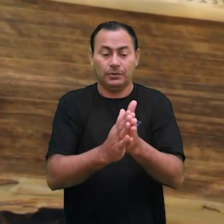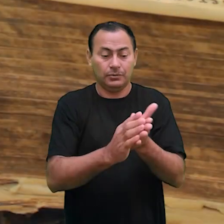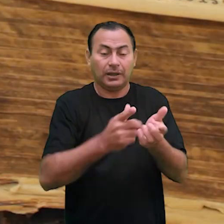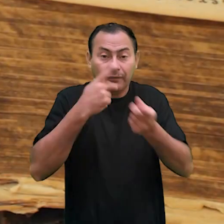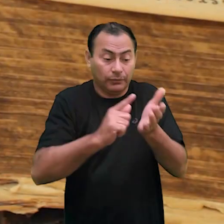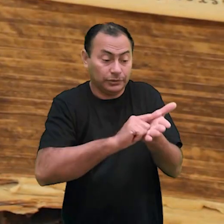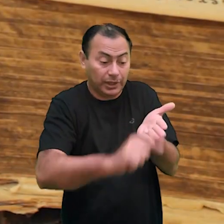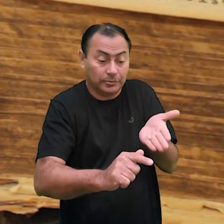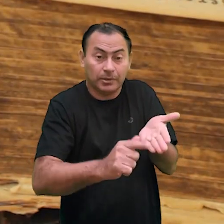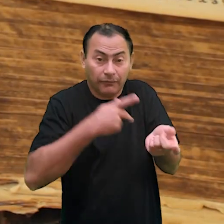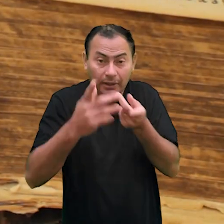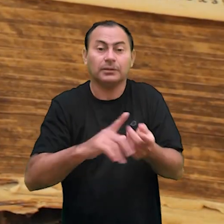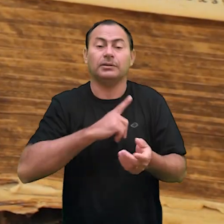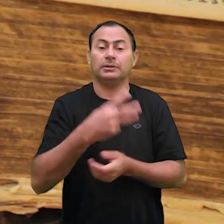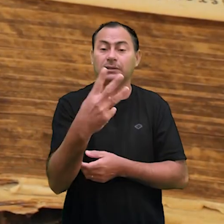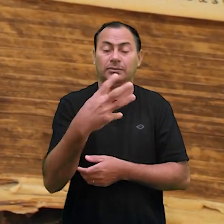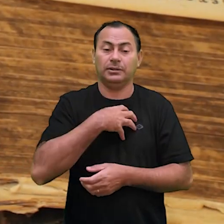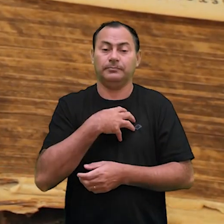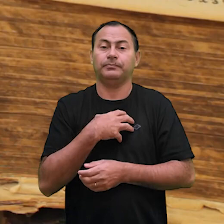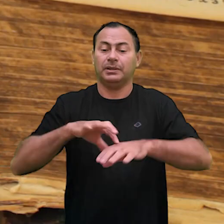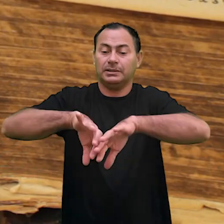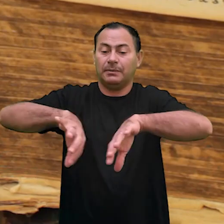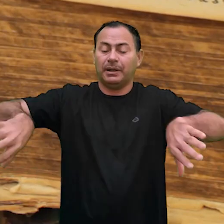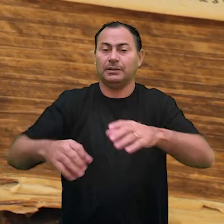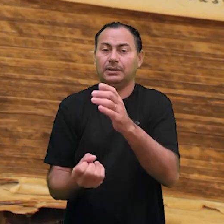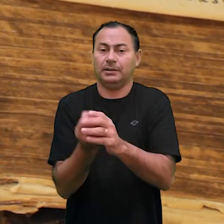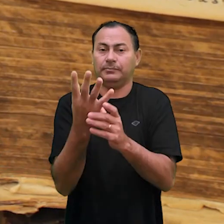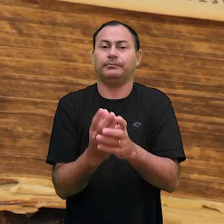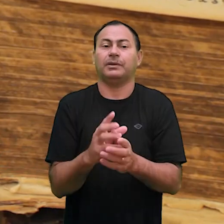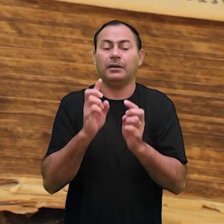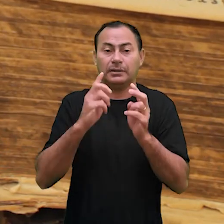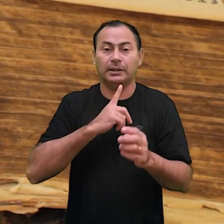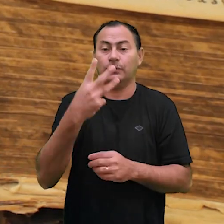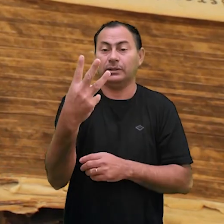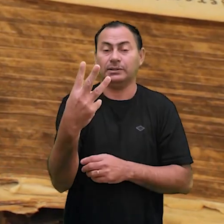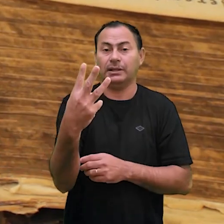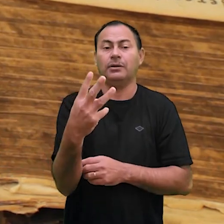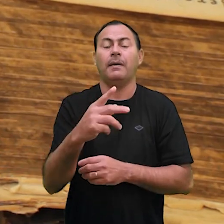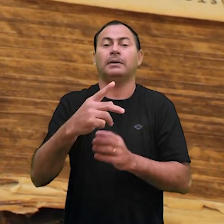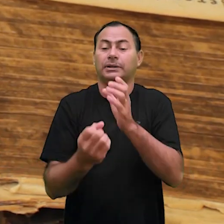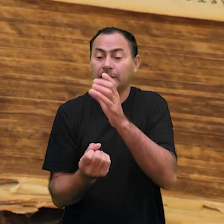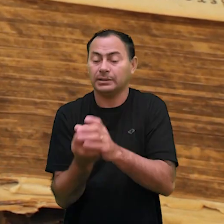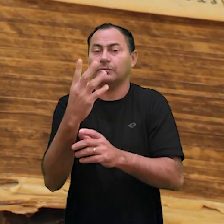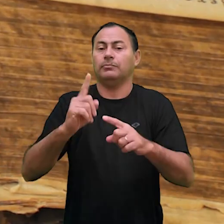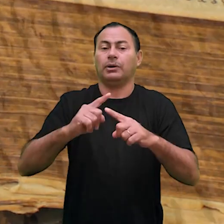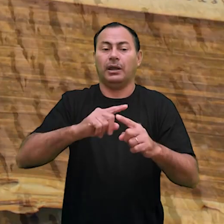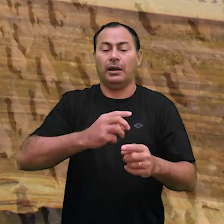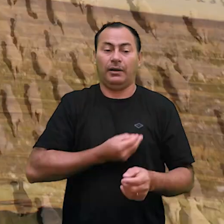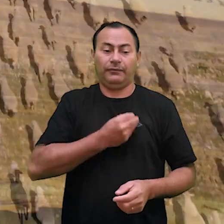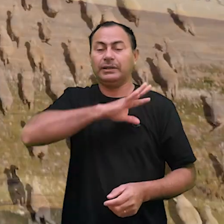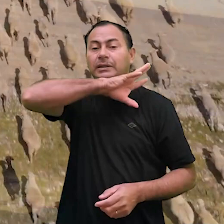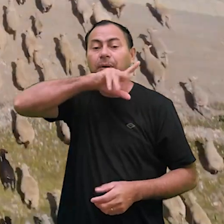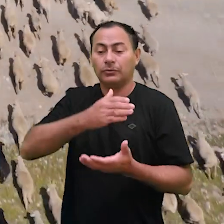de Gênesis diz, exatamente. Tinha de haver um terceiro ato separado da criação. Tem de haver um terceiro ato de